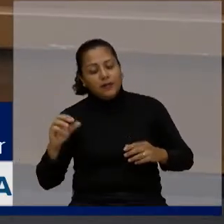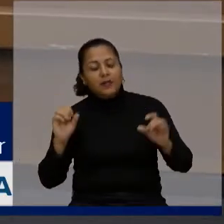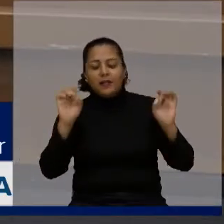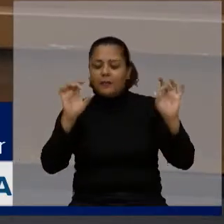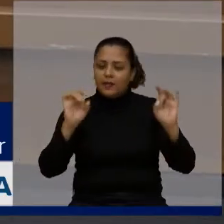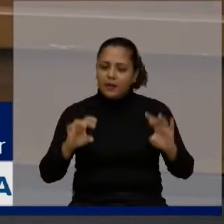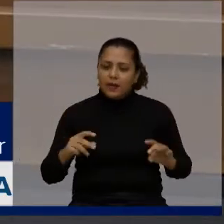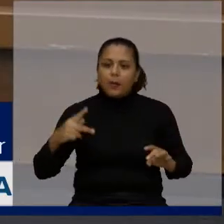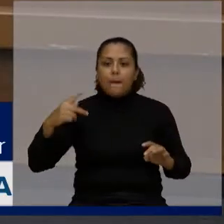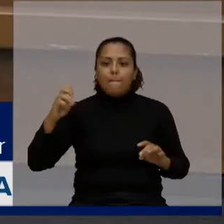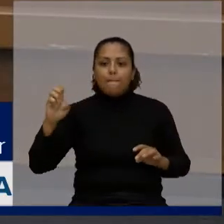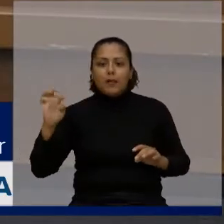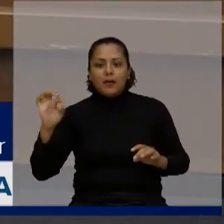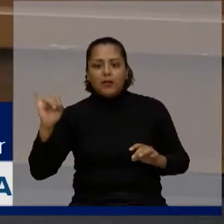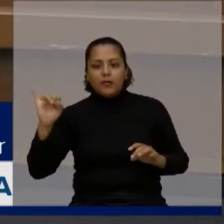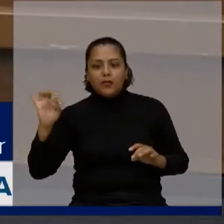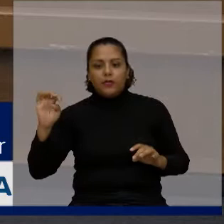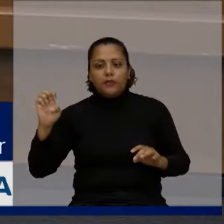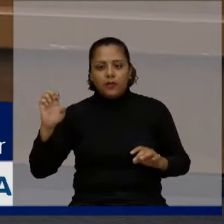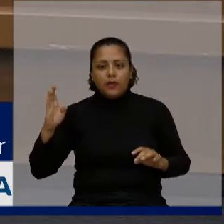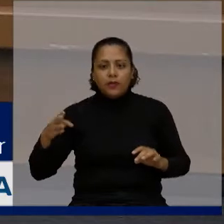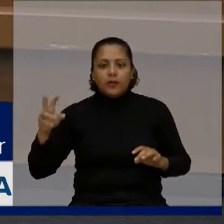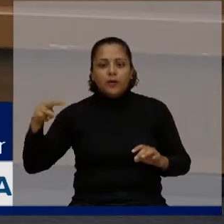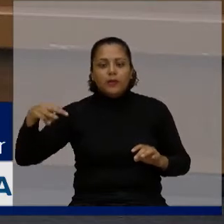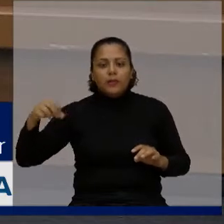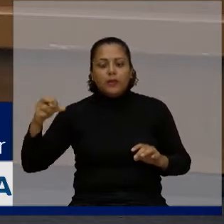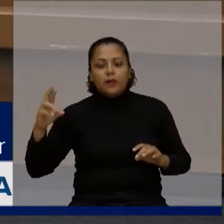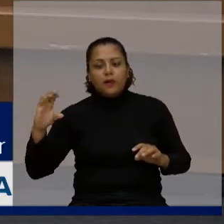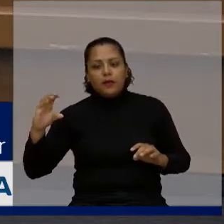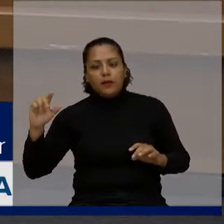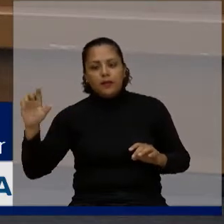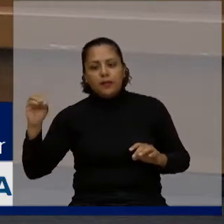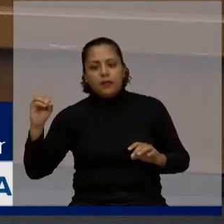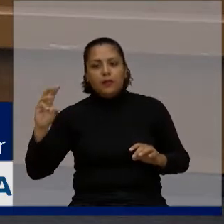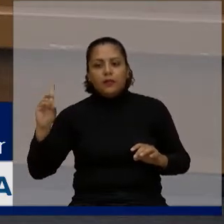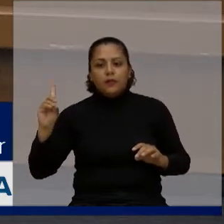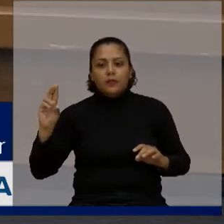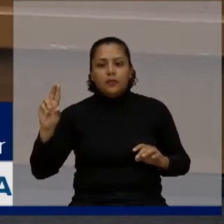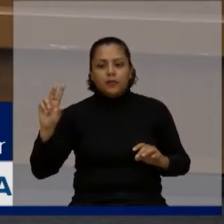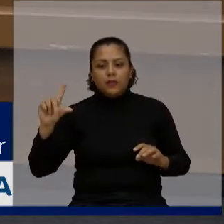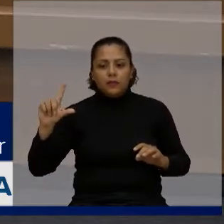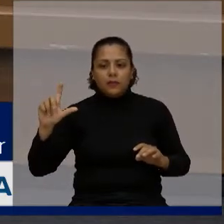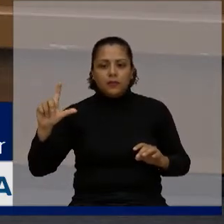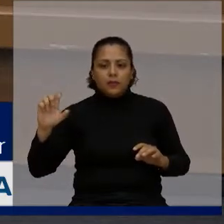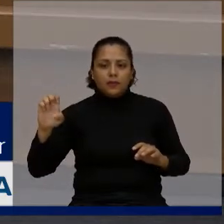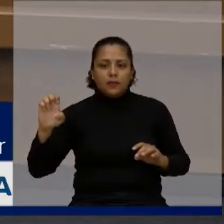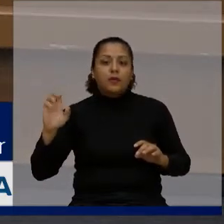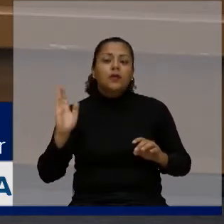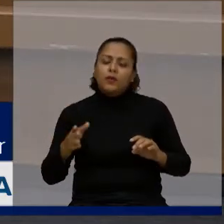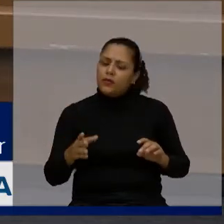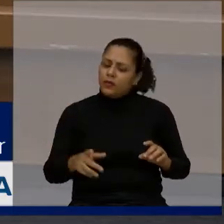a Dulce, né, por estar já caminhando há um tempo isso aí e ter